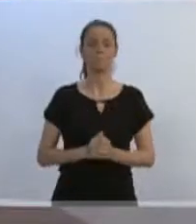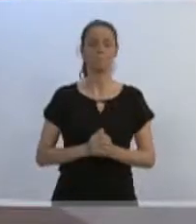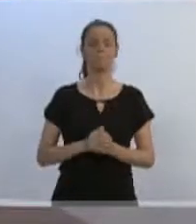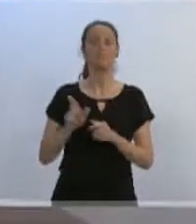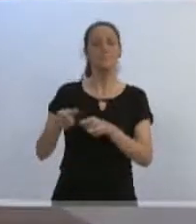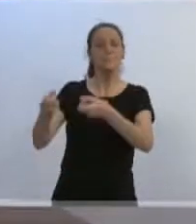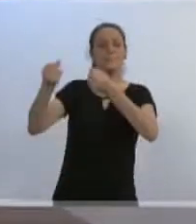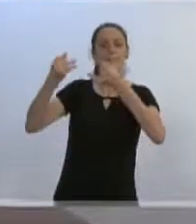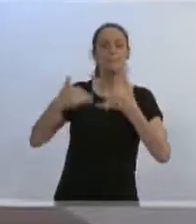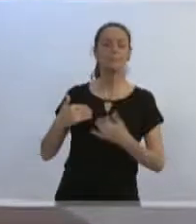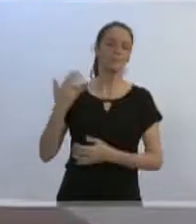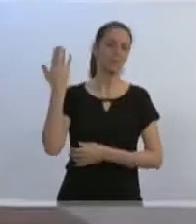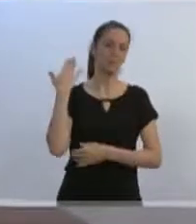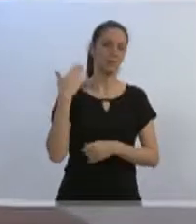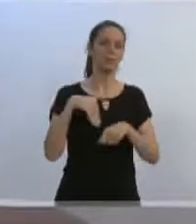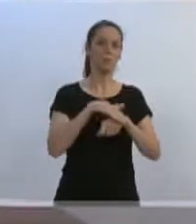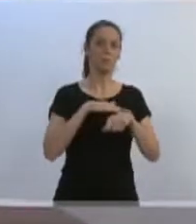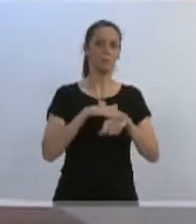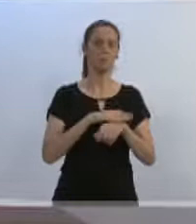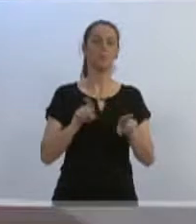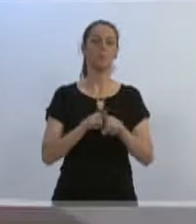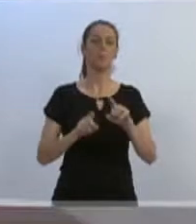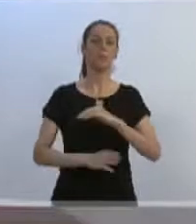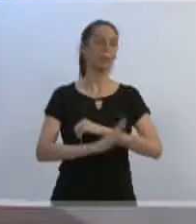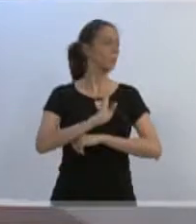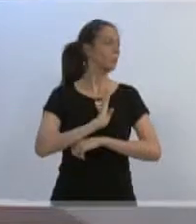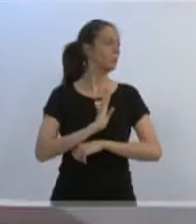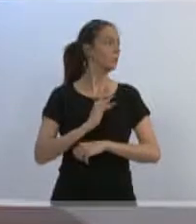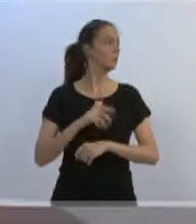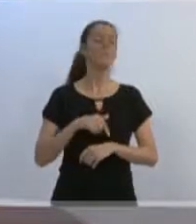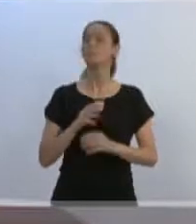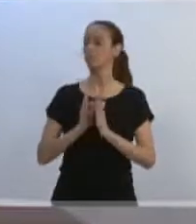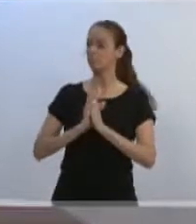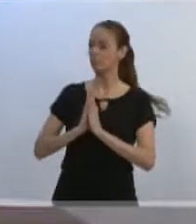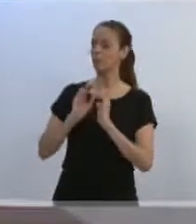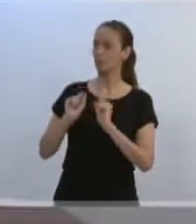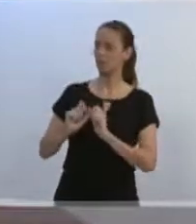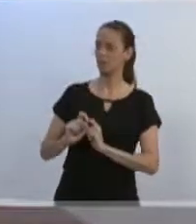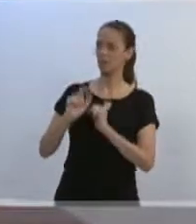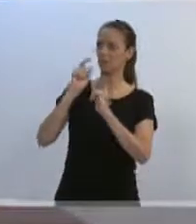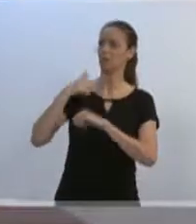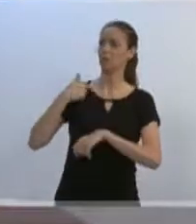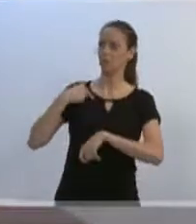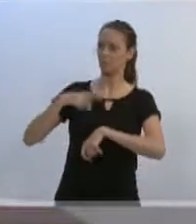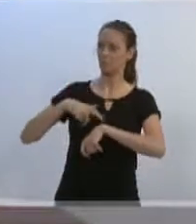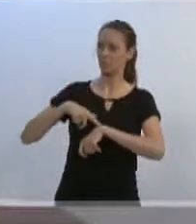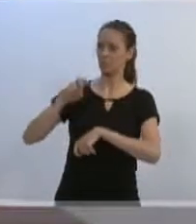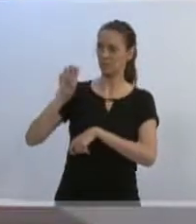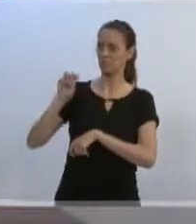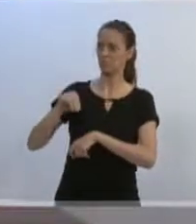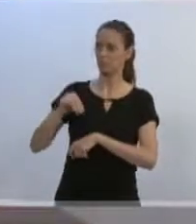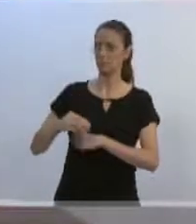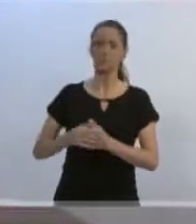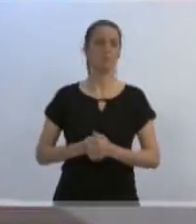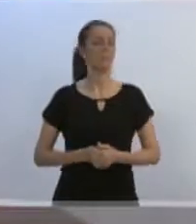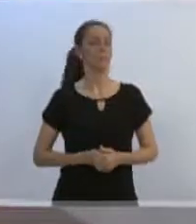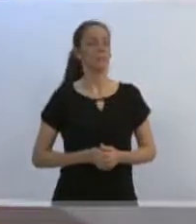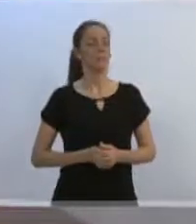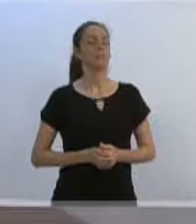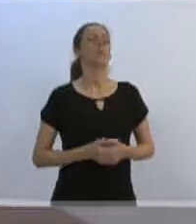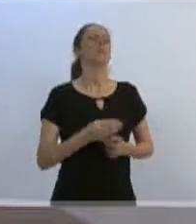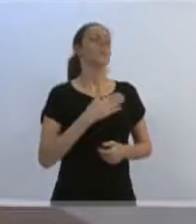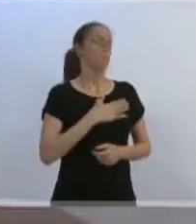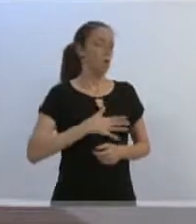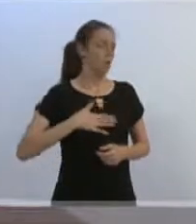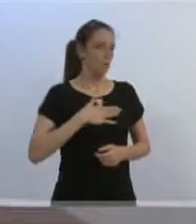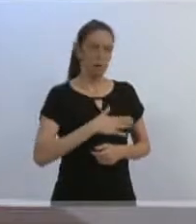tiveram uma conversa o vereador zeca bombeiro que era presidente mesmo assim ele consegue devido aos 3 a parte mais cinco minutos com o maior prazer